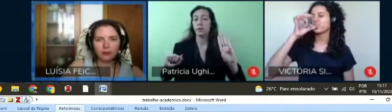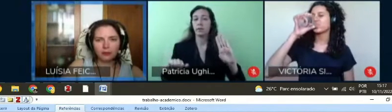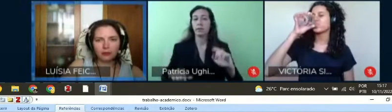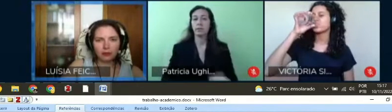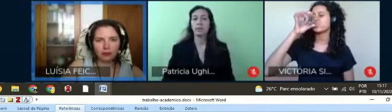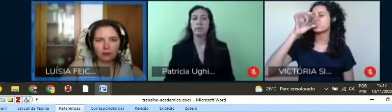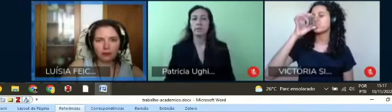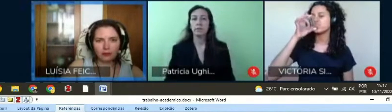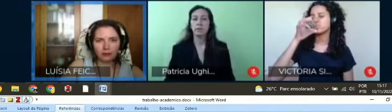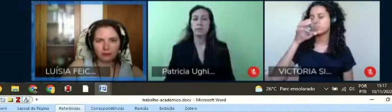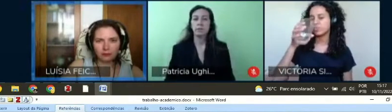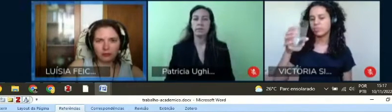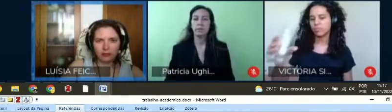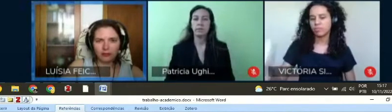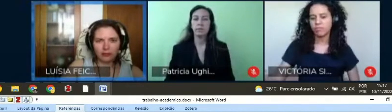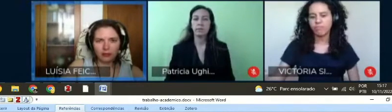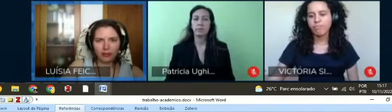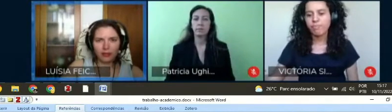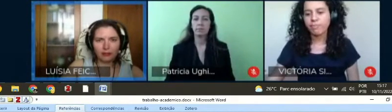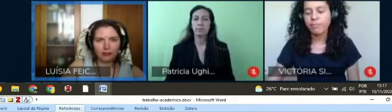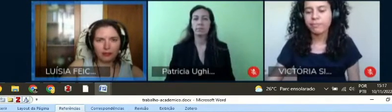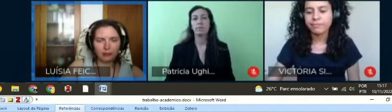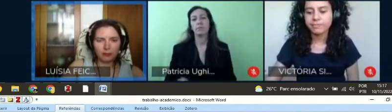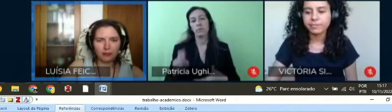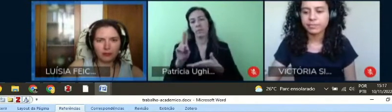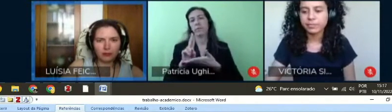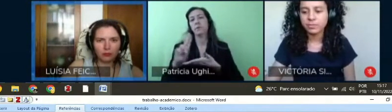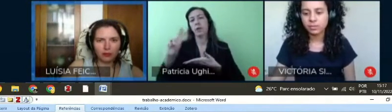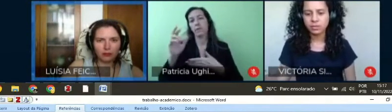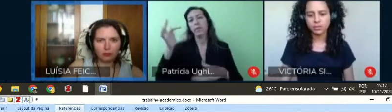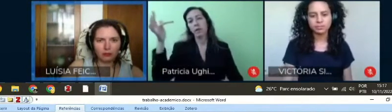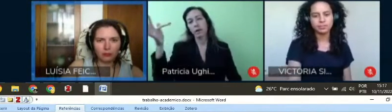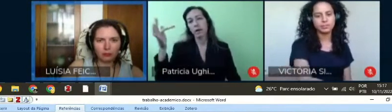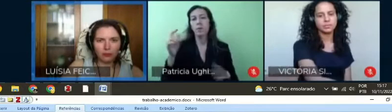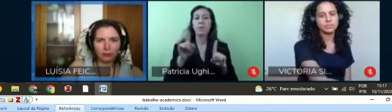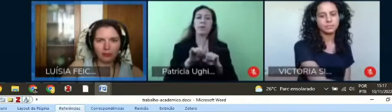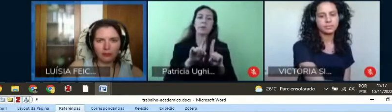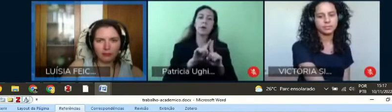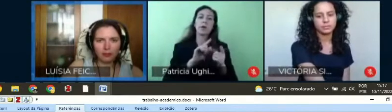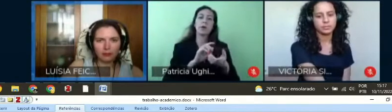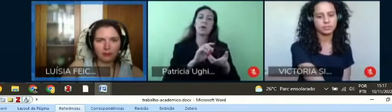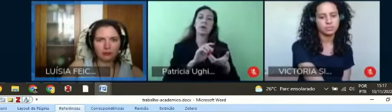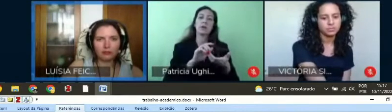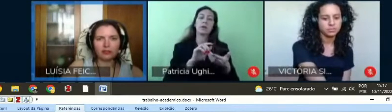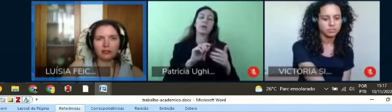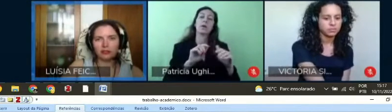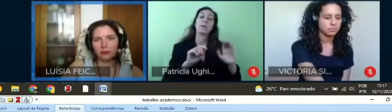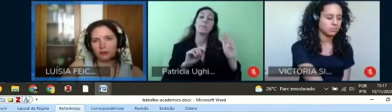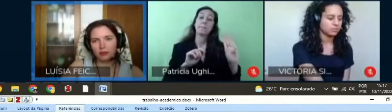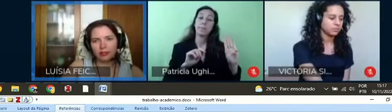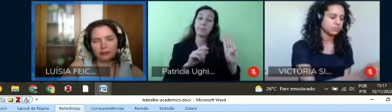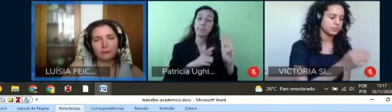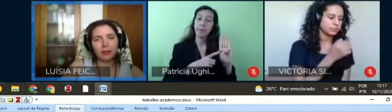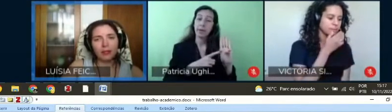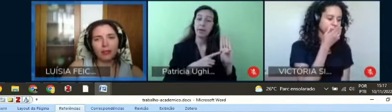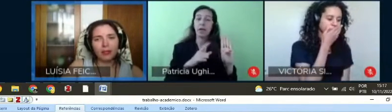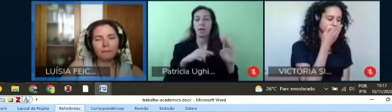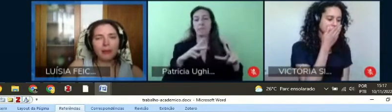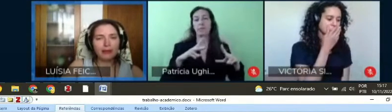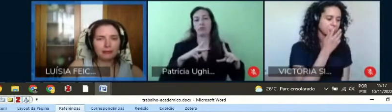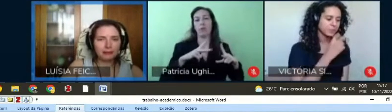e depois, que são as universidades federais, e depois que eu estou falando do apêndice B, que são as universidades